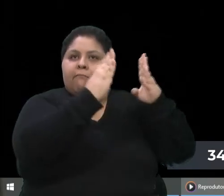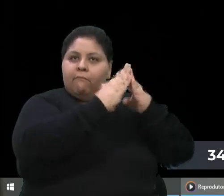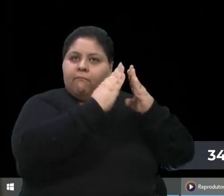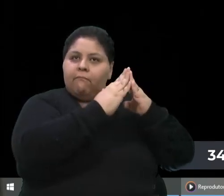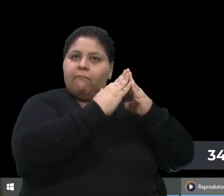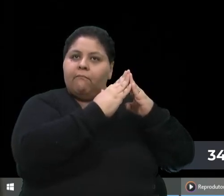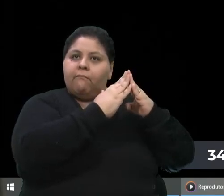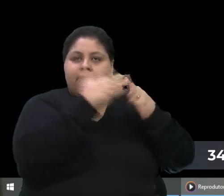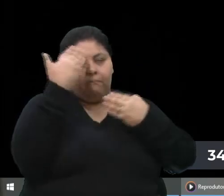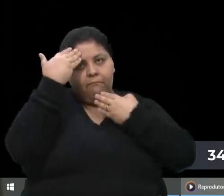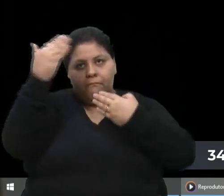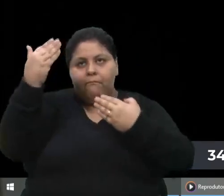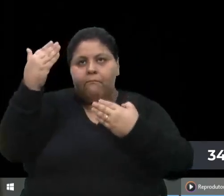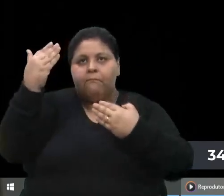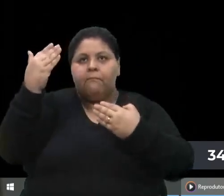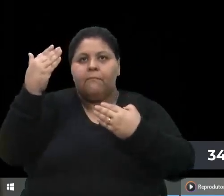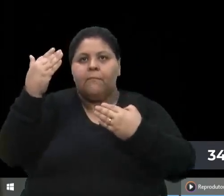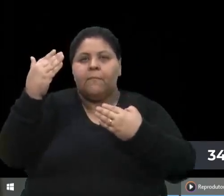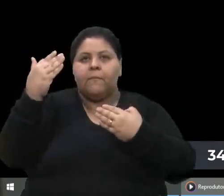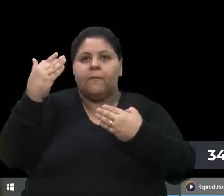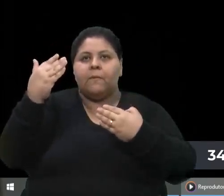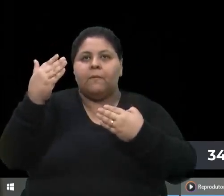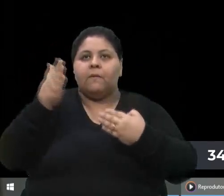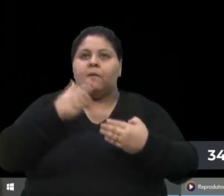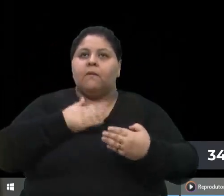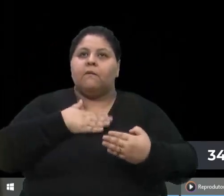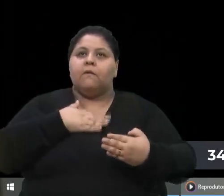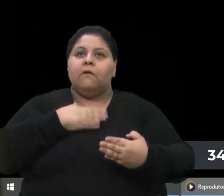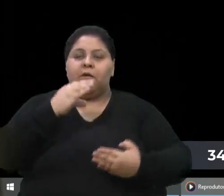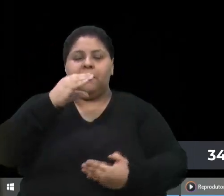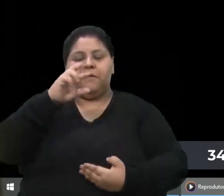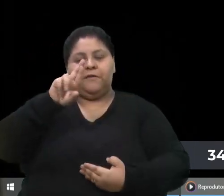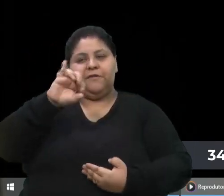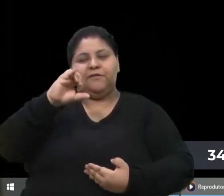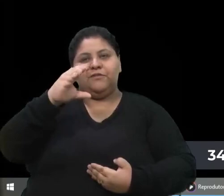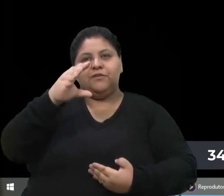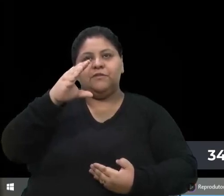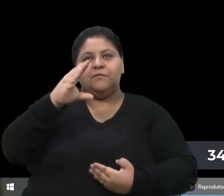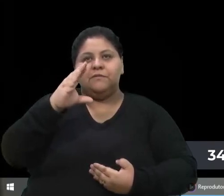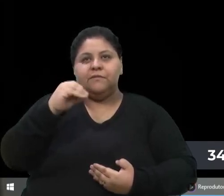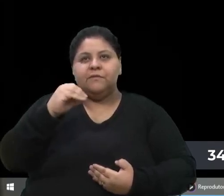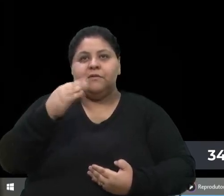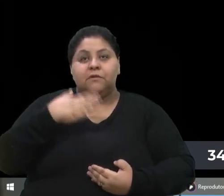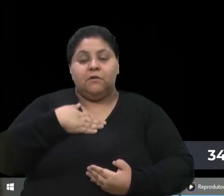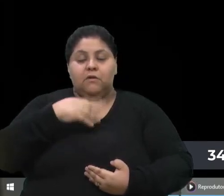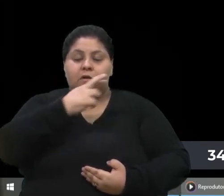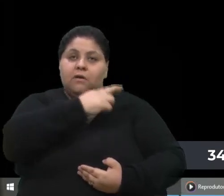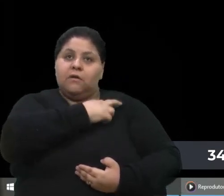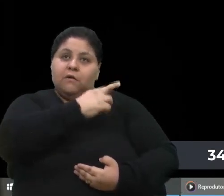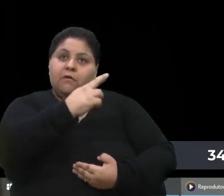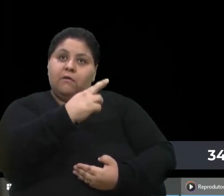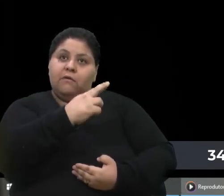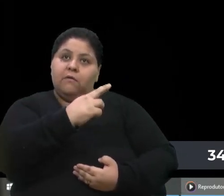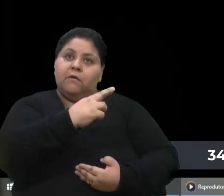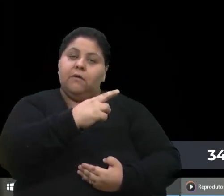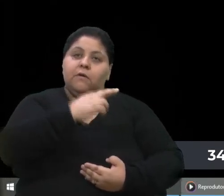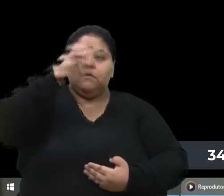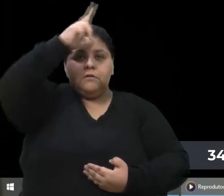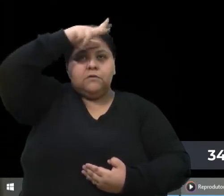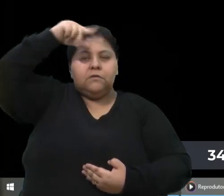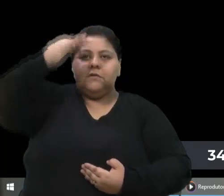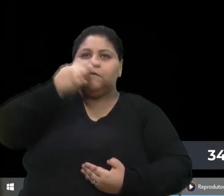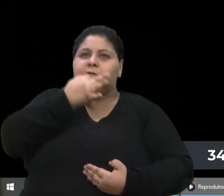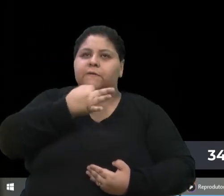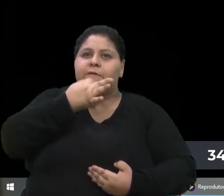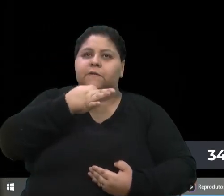E muito obrigada. Meu grande subprefeito Chico. Em nome da Prefeitura Municipal de Caxias do Sul, a Subprefeitura